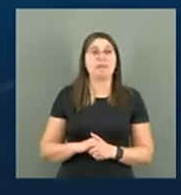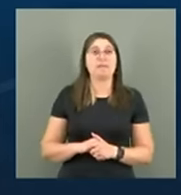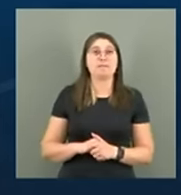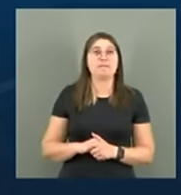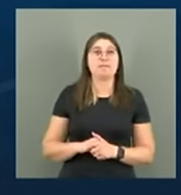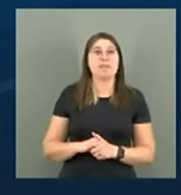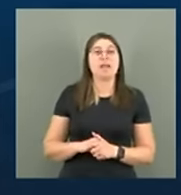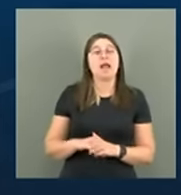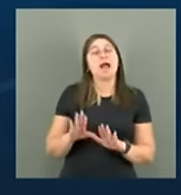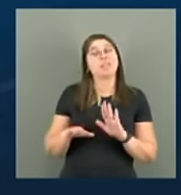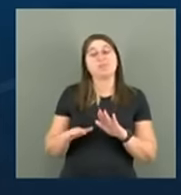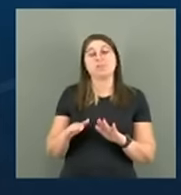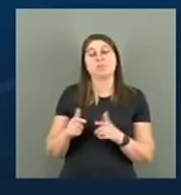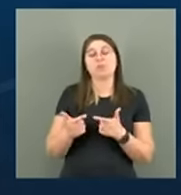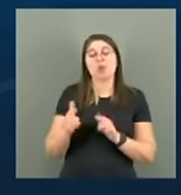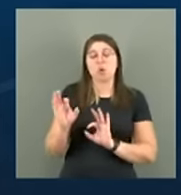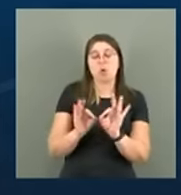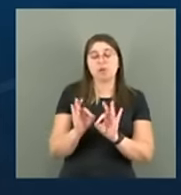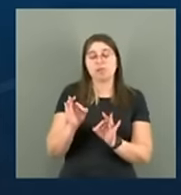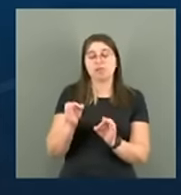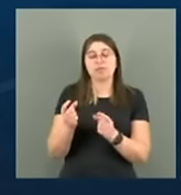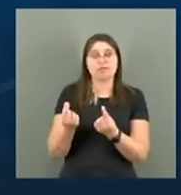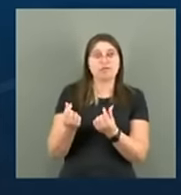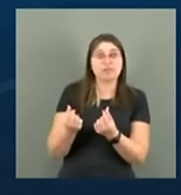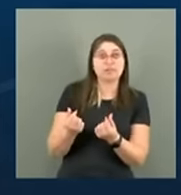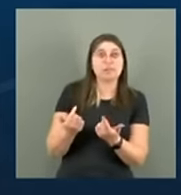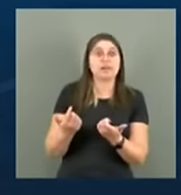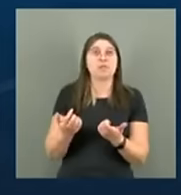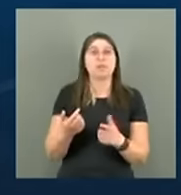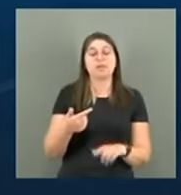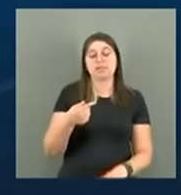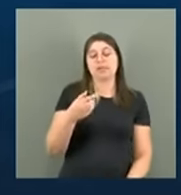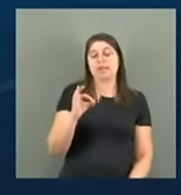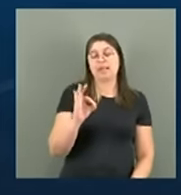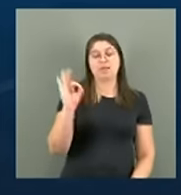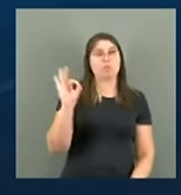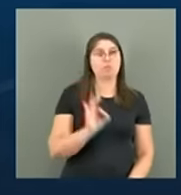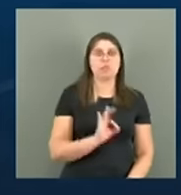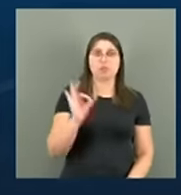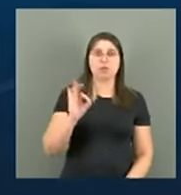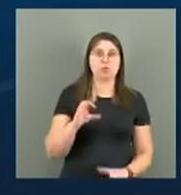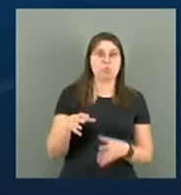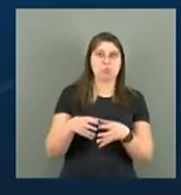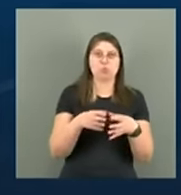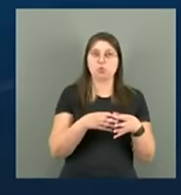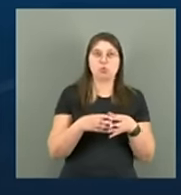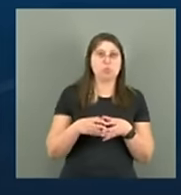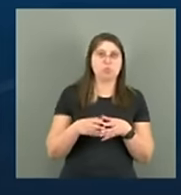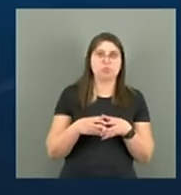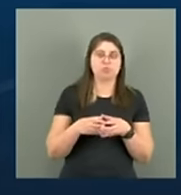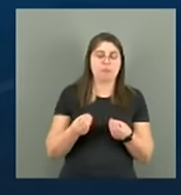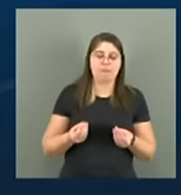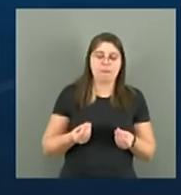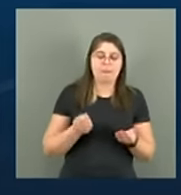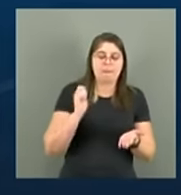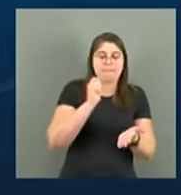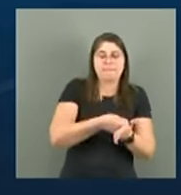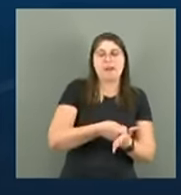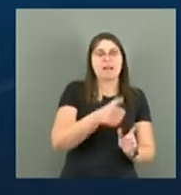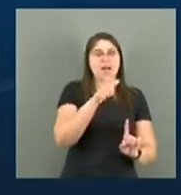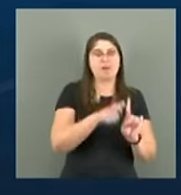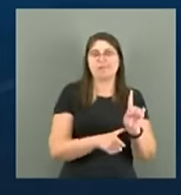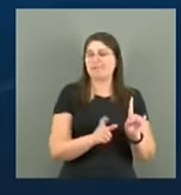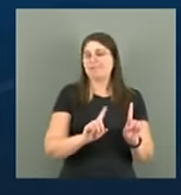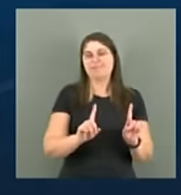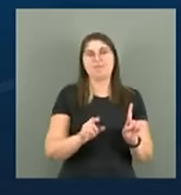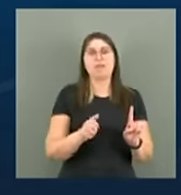folha salarial. Vamos se dizer aí que eu acho que 70% hoje dos clubes não tem uma folha salarial digna para o atleta. Essa é a realidade. A gente tem o clube dos